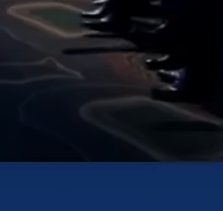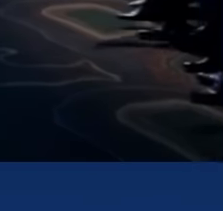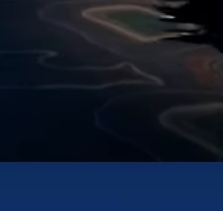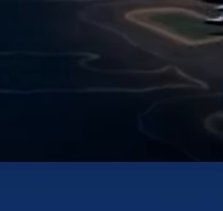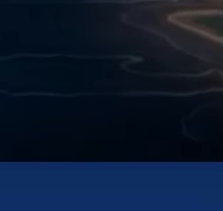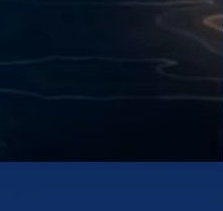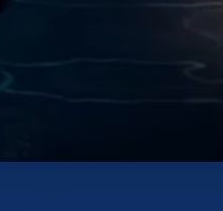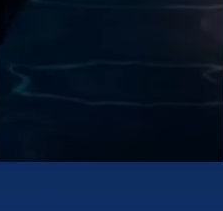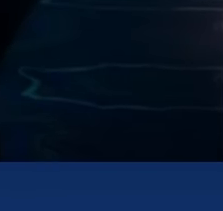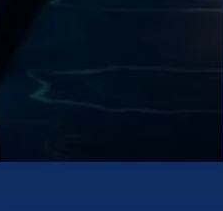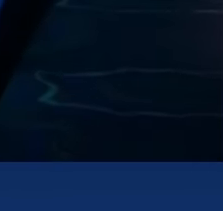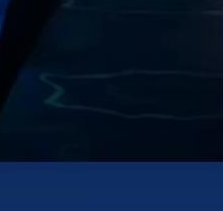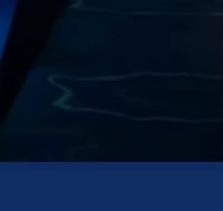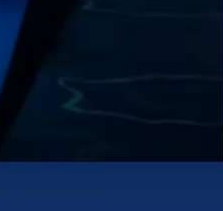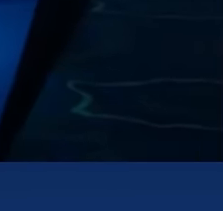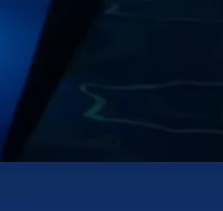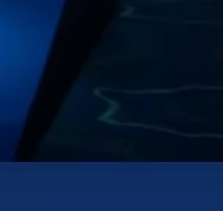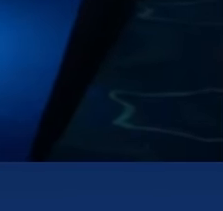fav